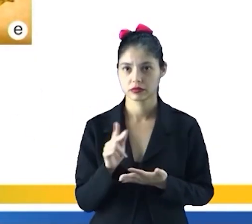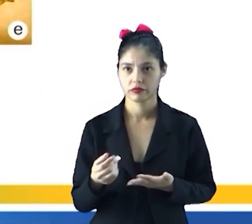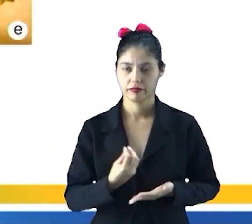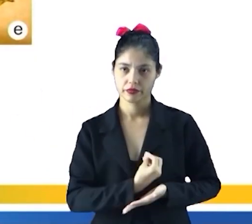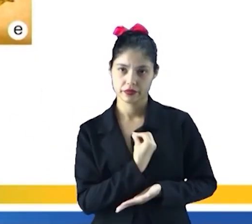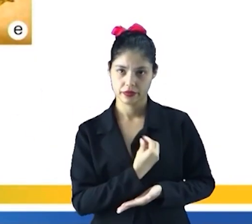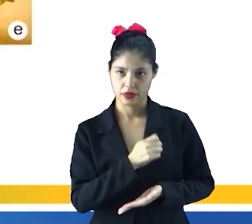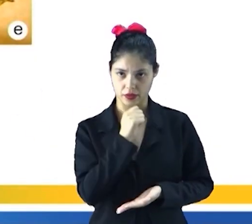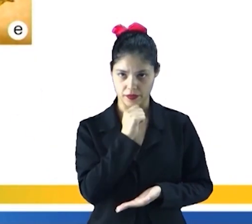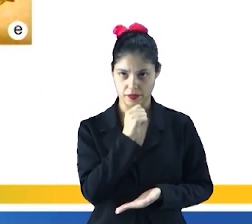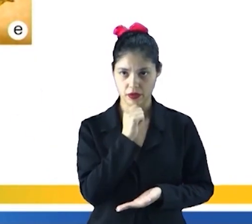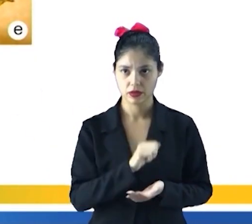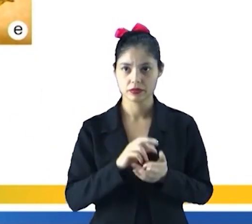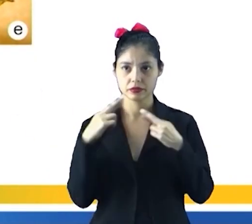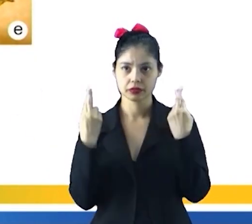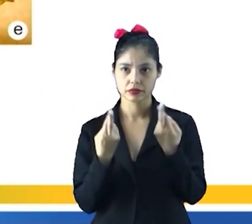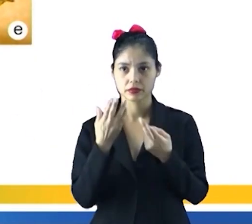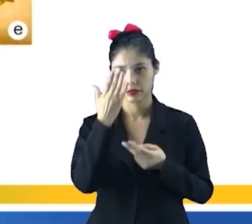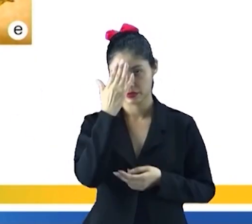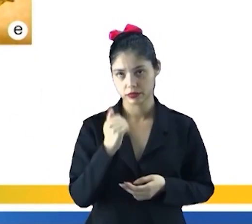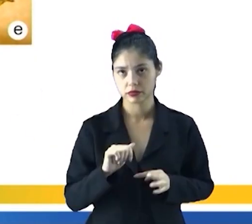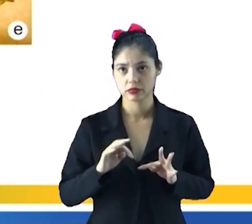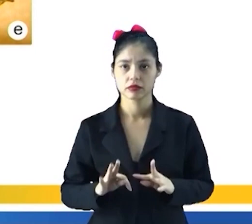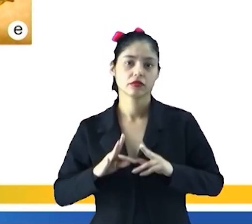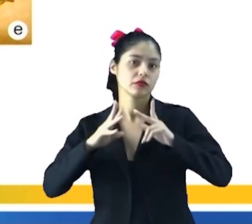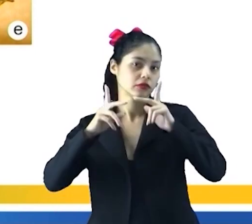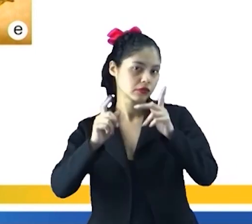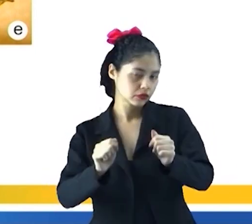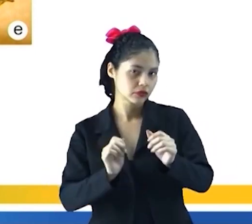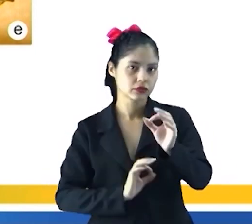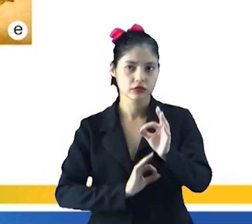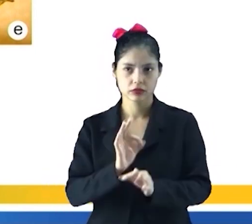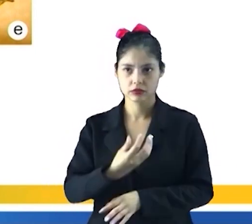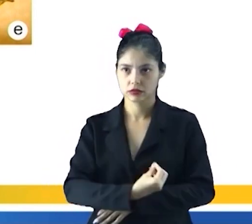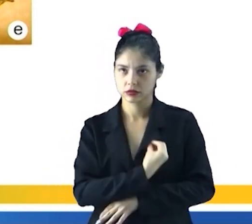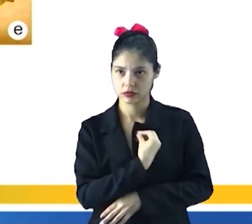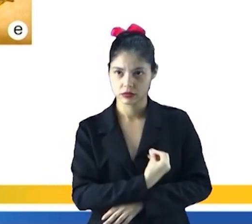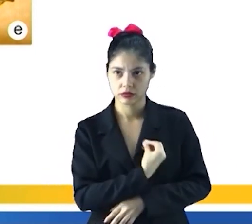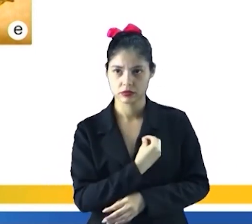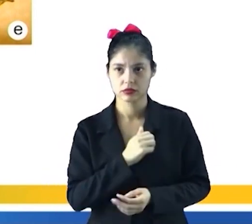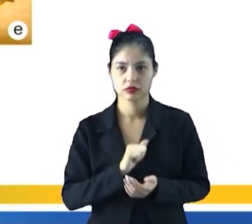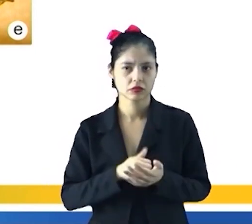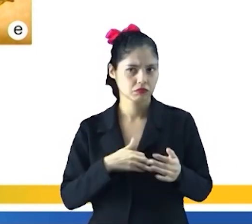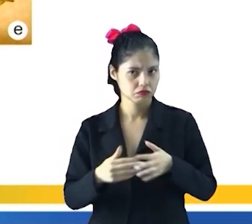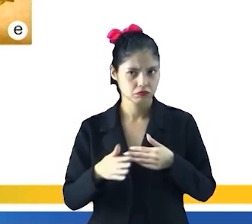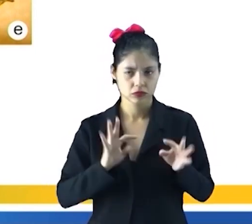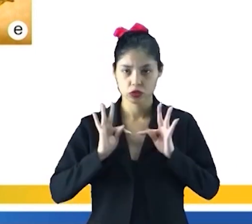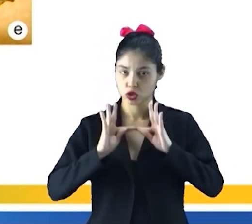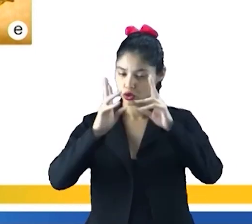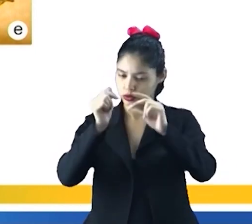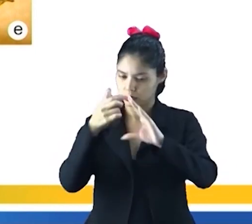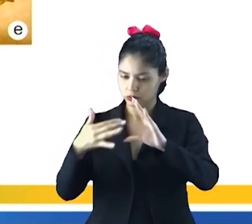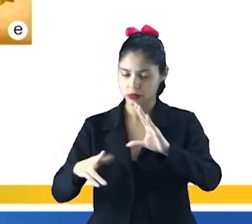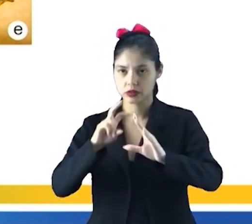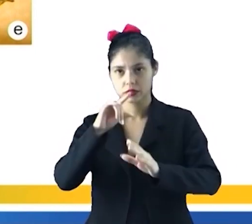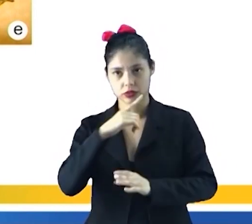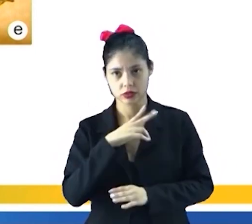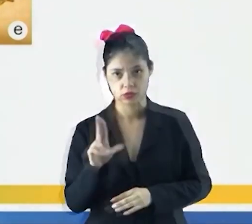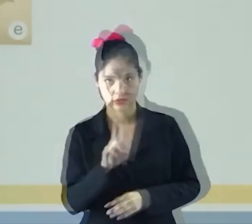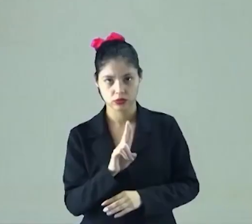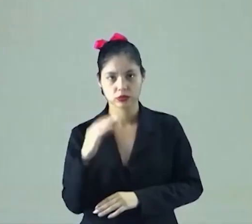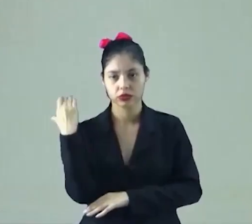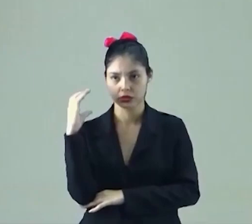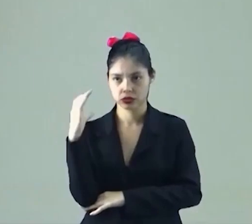organismos vivos, além dos reinos, a gente precisa saber que todo organismo vivo, sem exceção, toda espécie, vai ter um